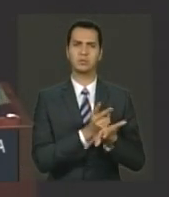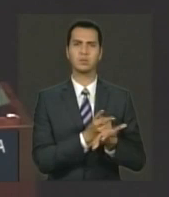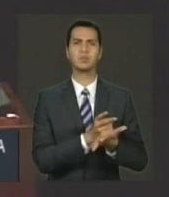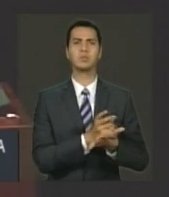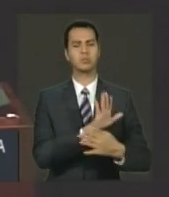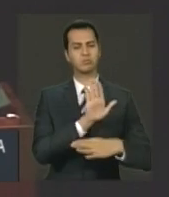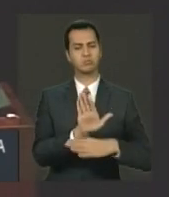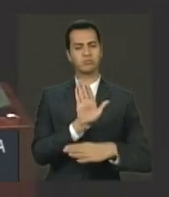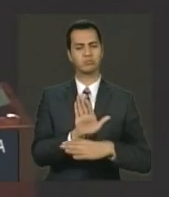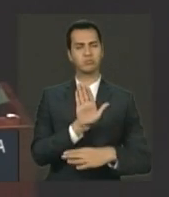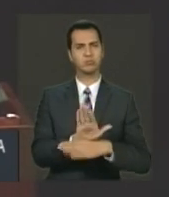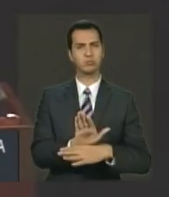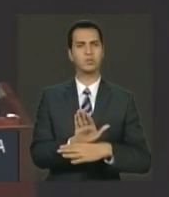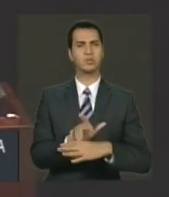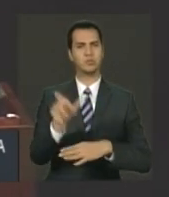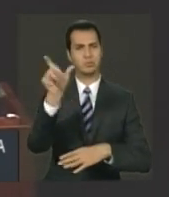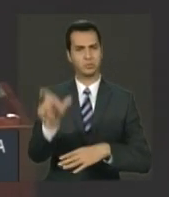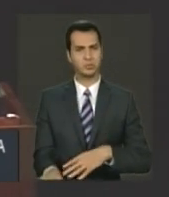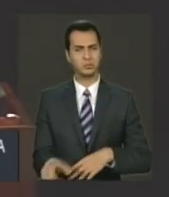de atendimento e prevenção,